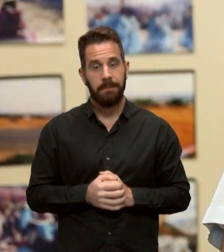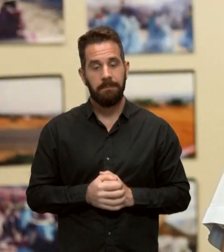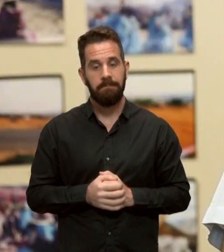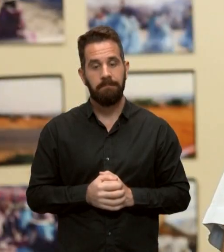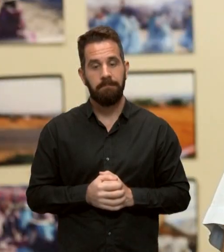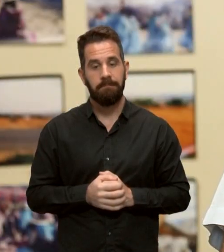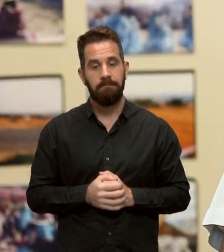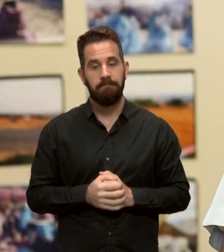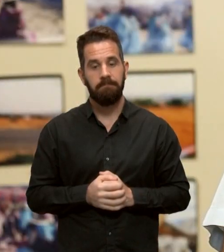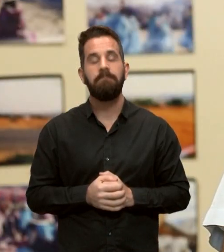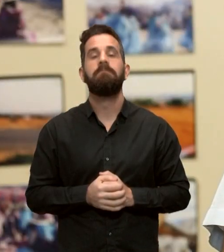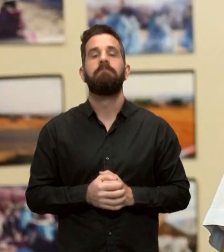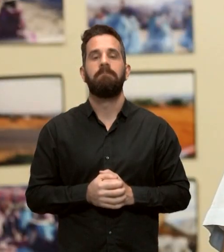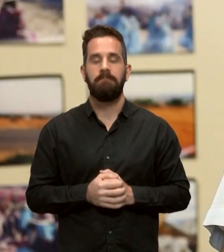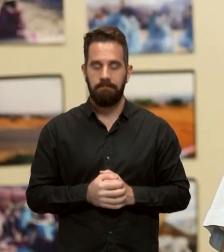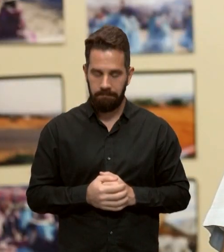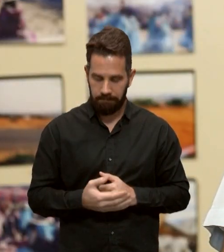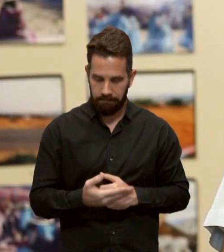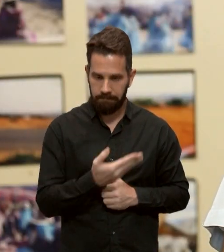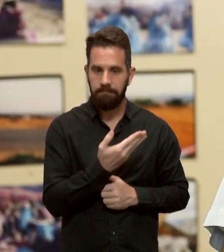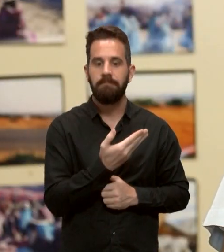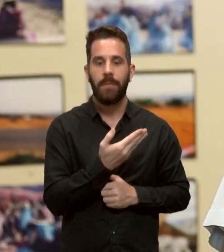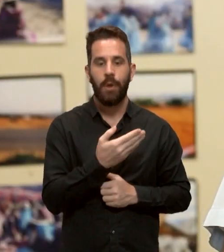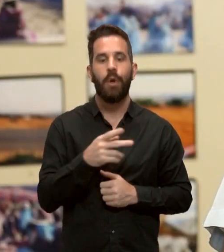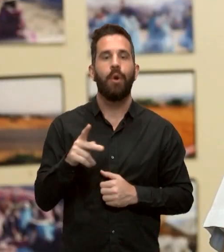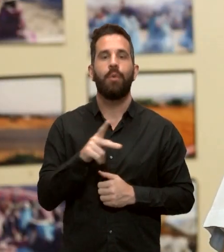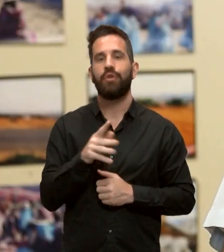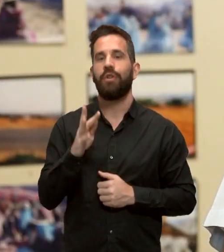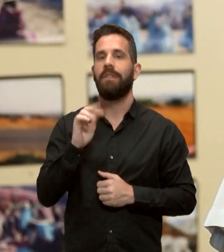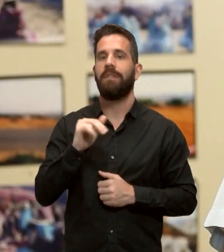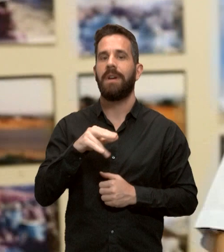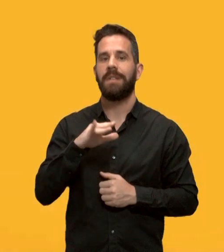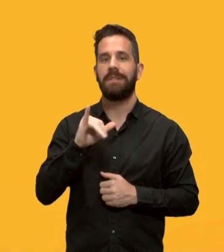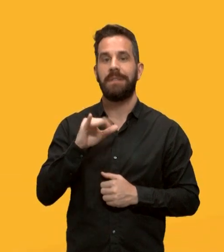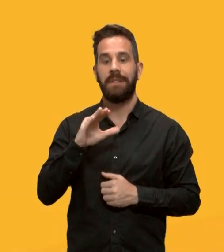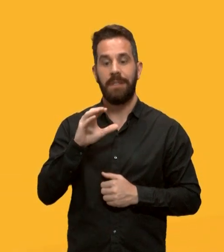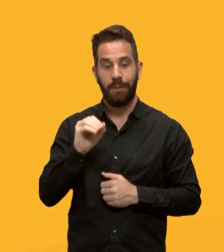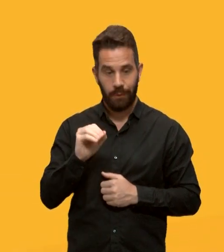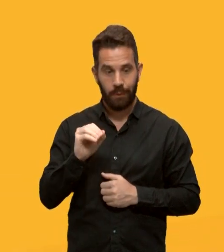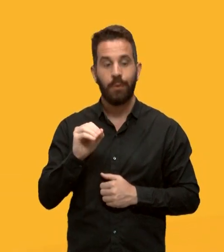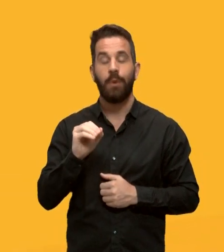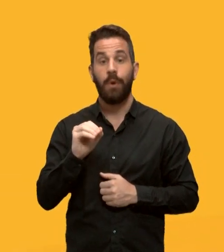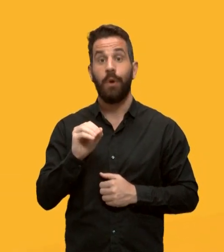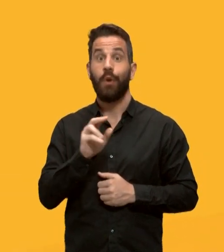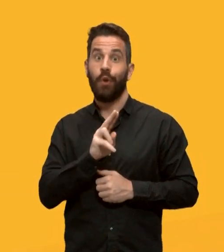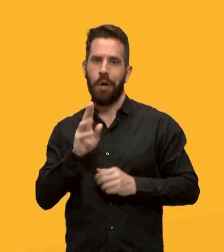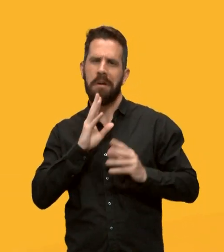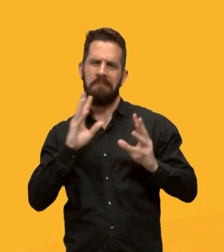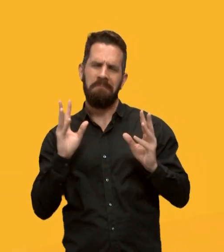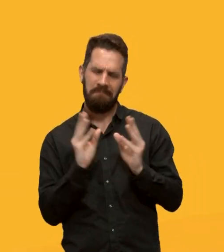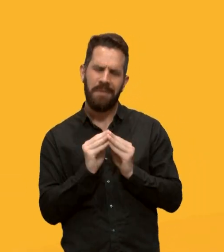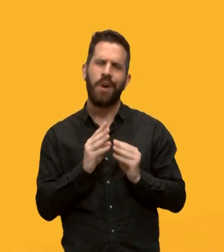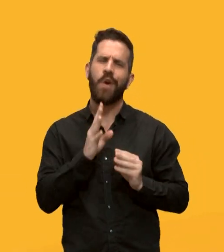Eu sou o professor Francisco Itami Campos, conhecido mais como Itami Campos.